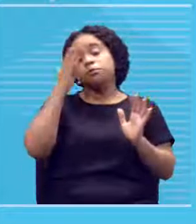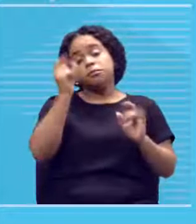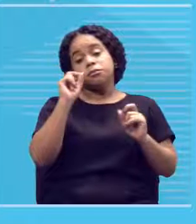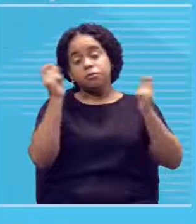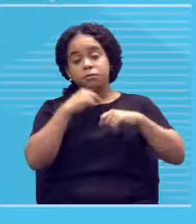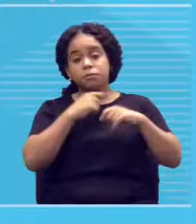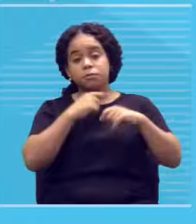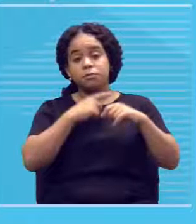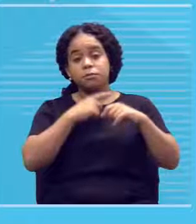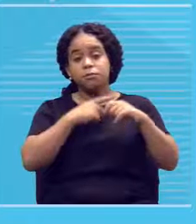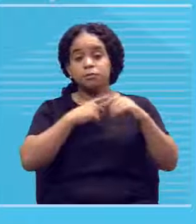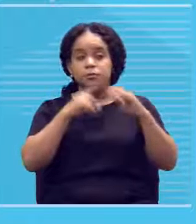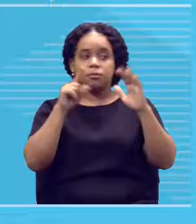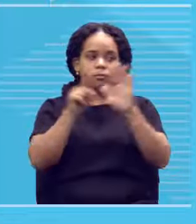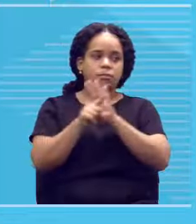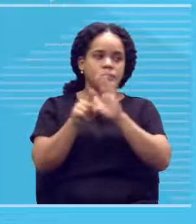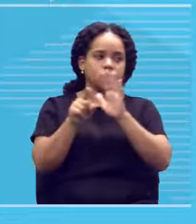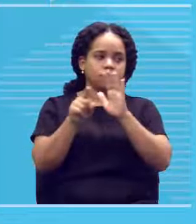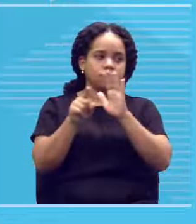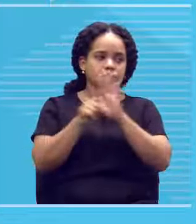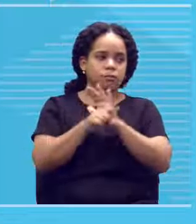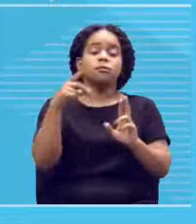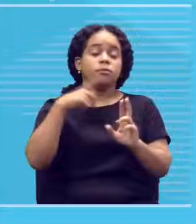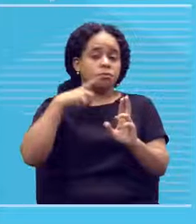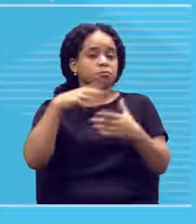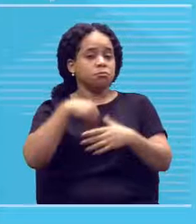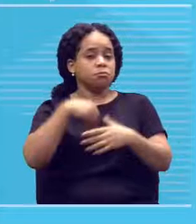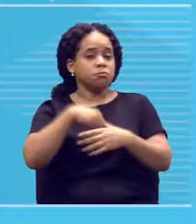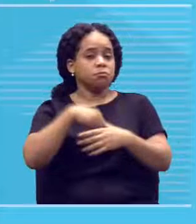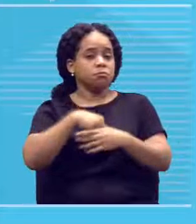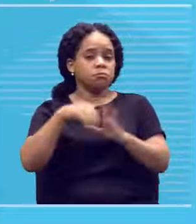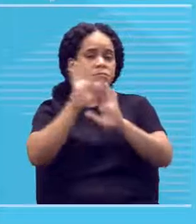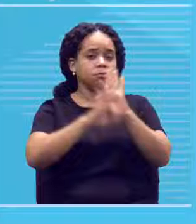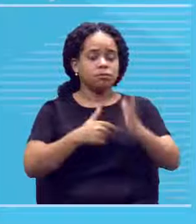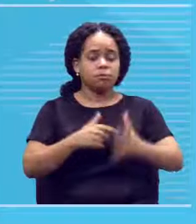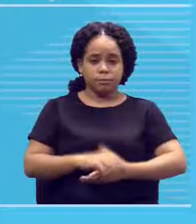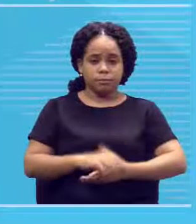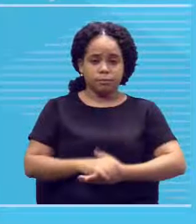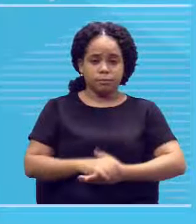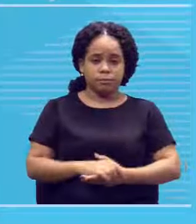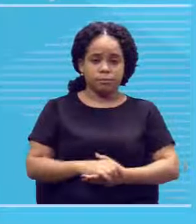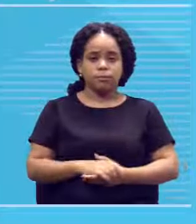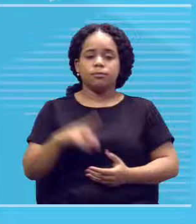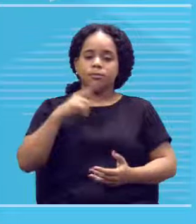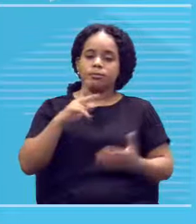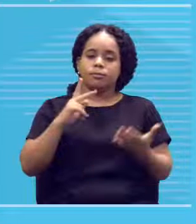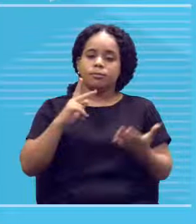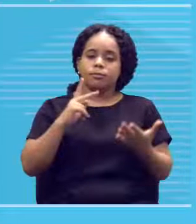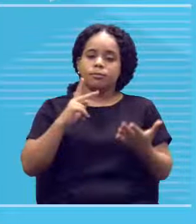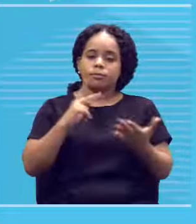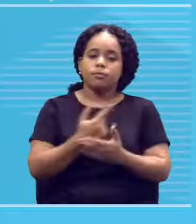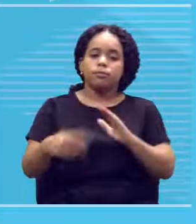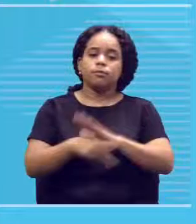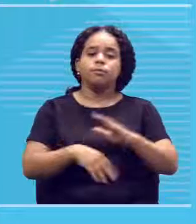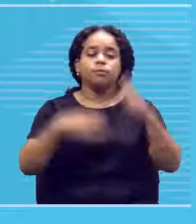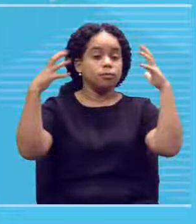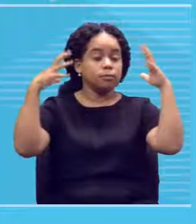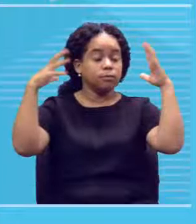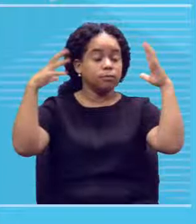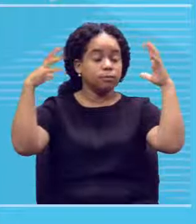ia aparecer essa perguntinha aí mais a referência está aí e os efeitos da chuva